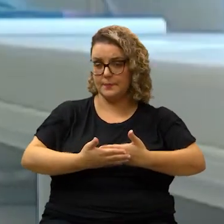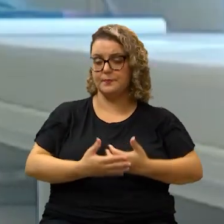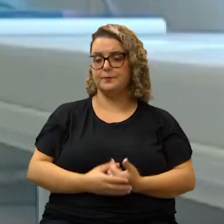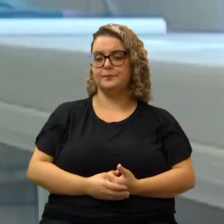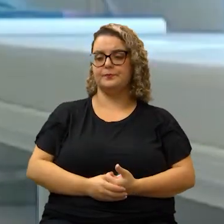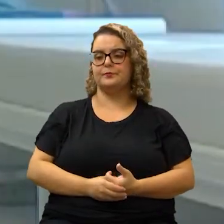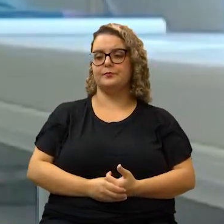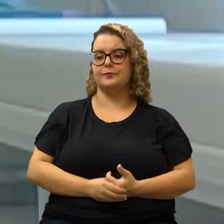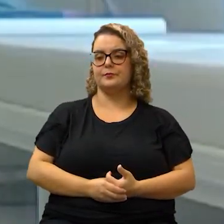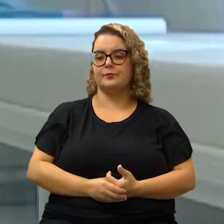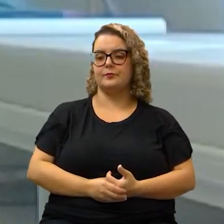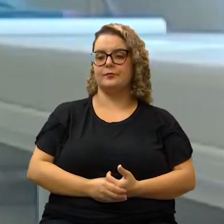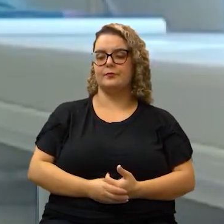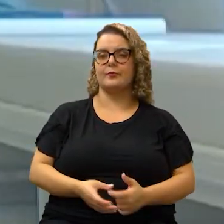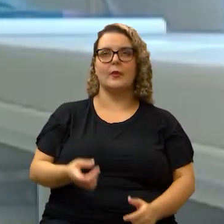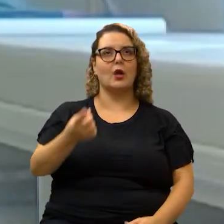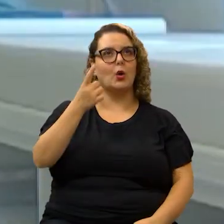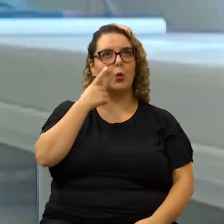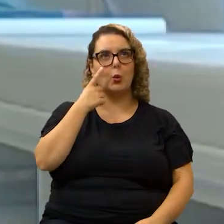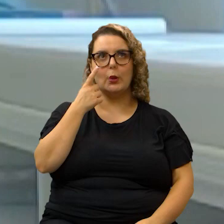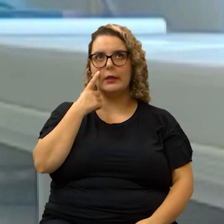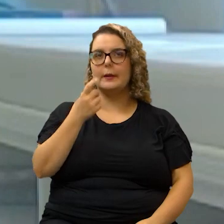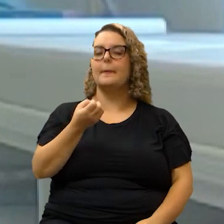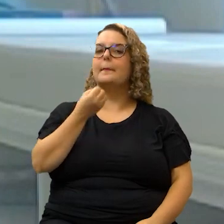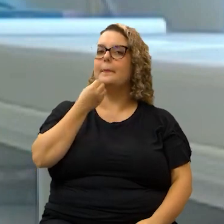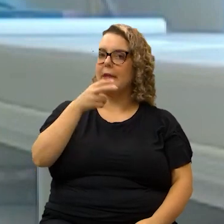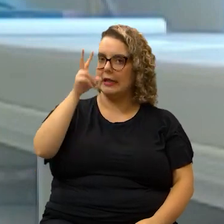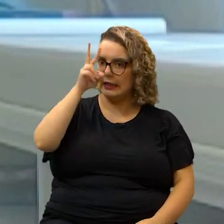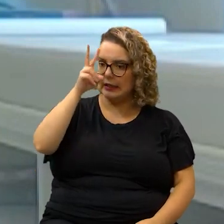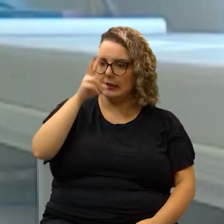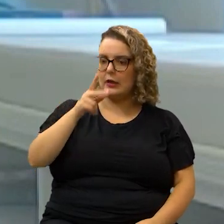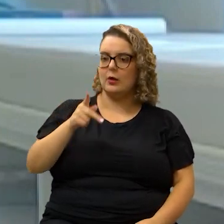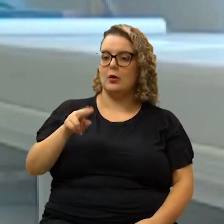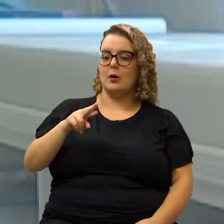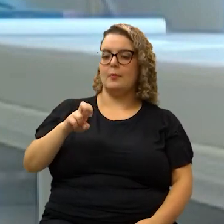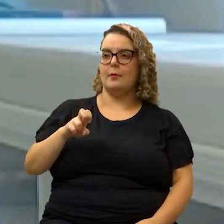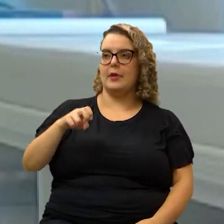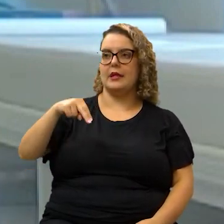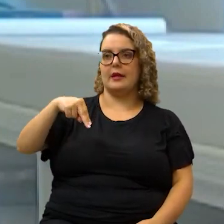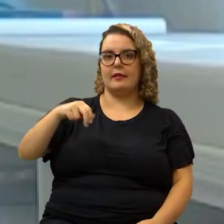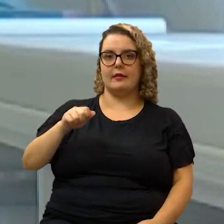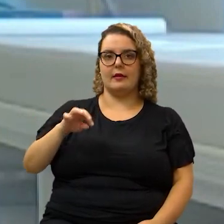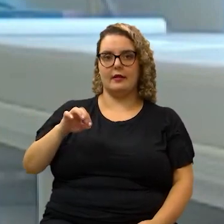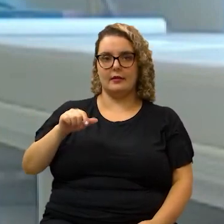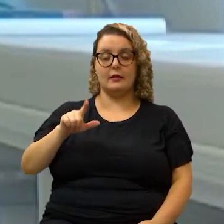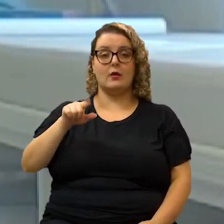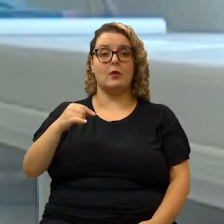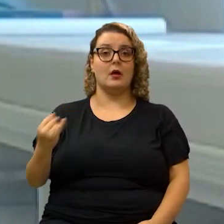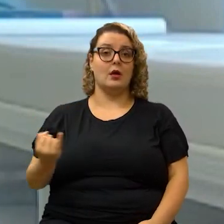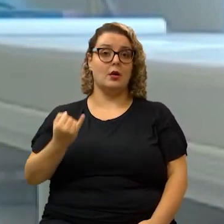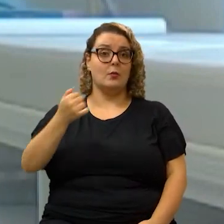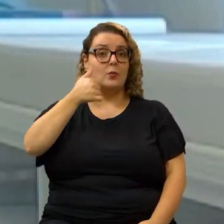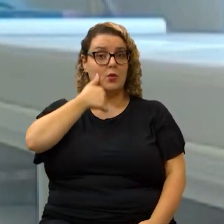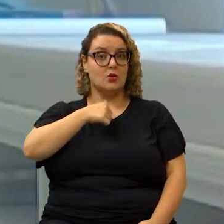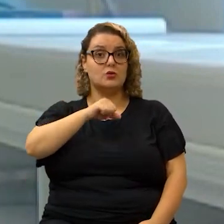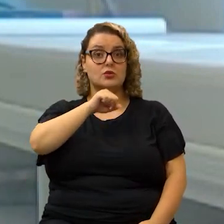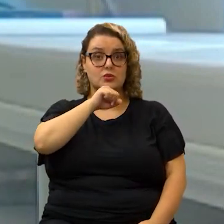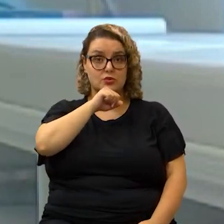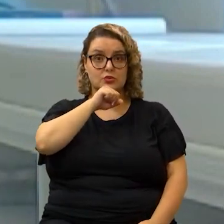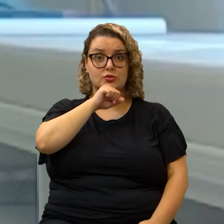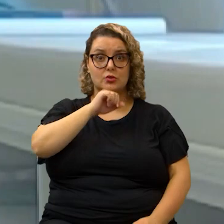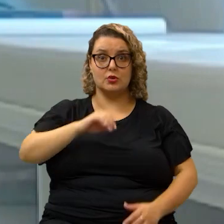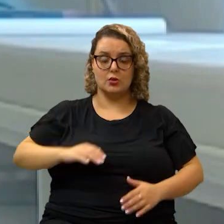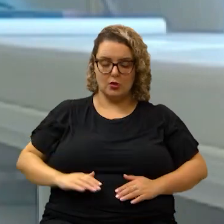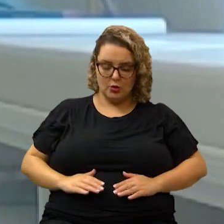Olha, bem lembrado, né? O pré-natal é muito importante para essa mamãe que está gestando um bebê, que ela vá